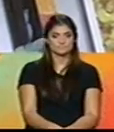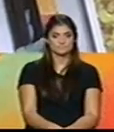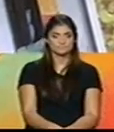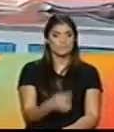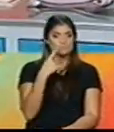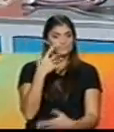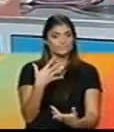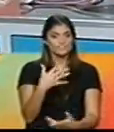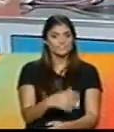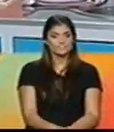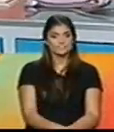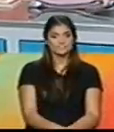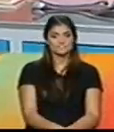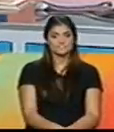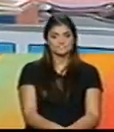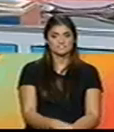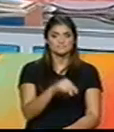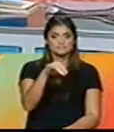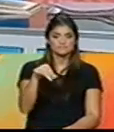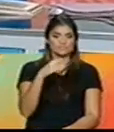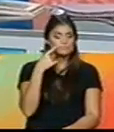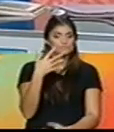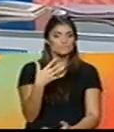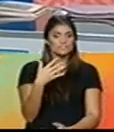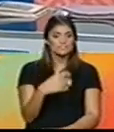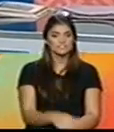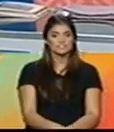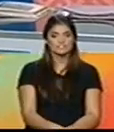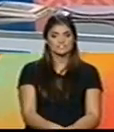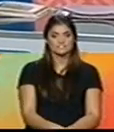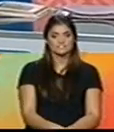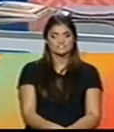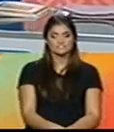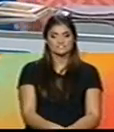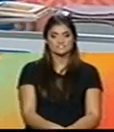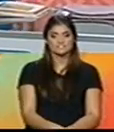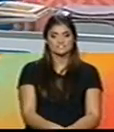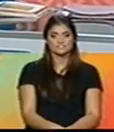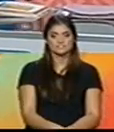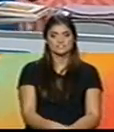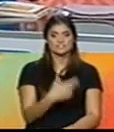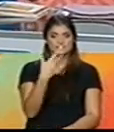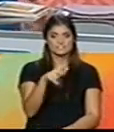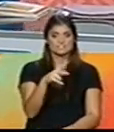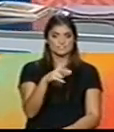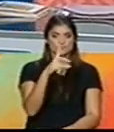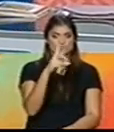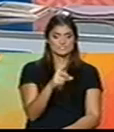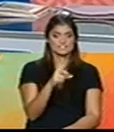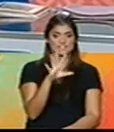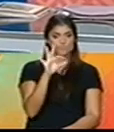É favor ver. Quer que leia? Quer que leia. Qual é a pitada indiscreta? Cento e... É na